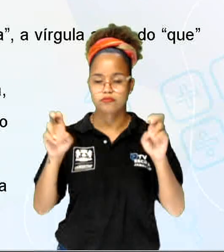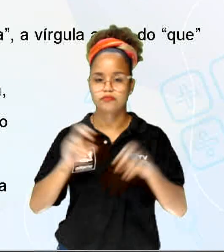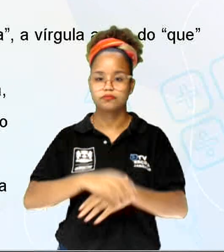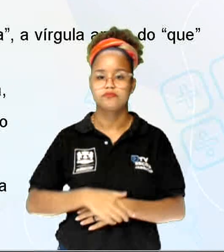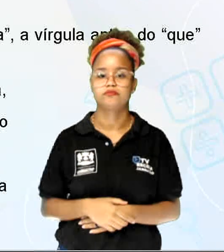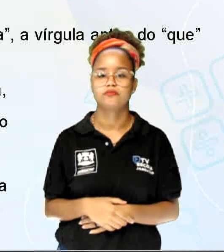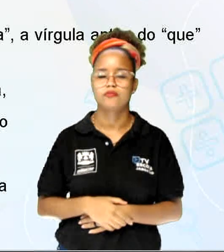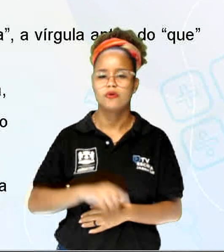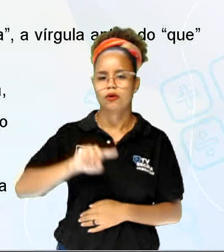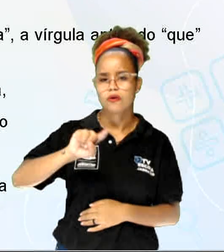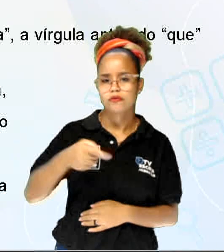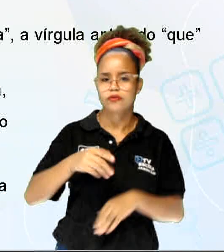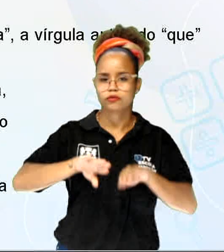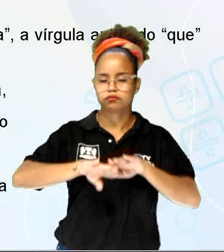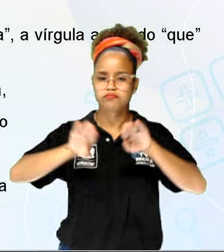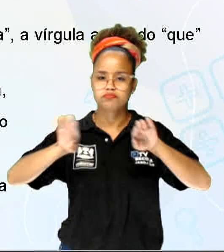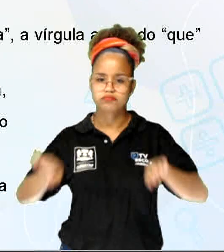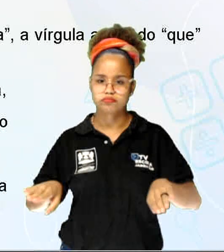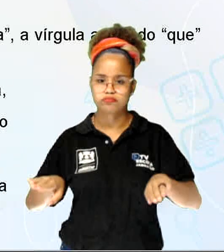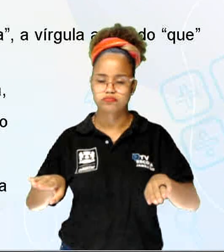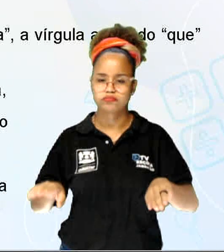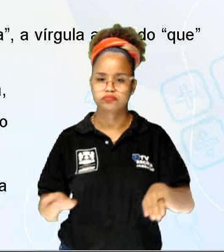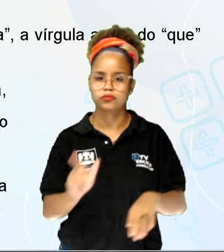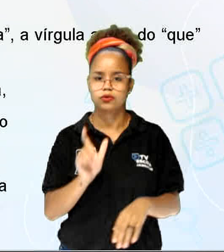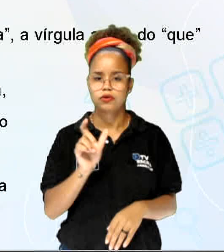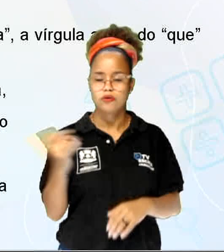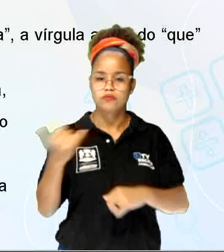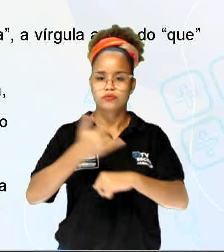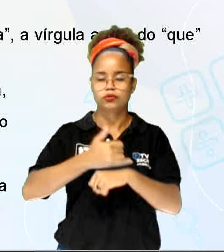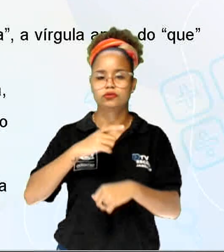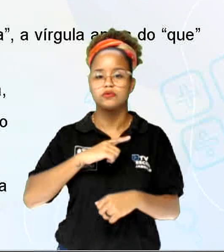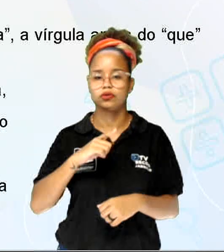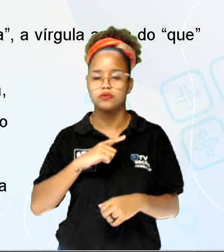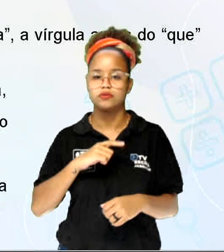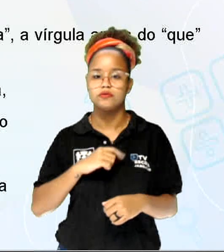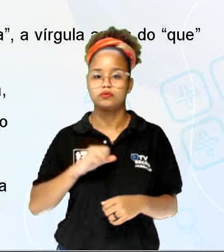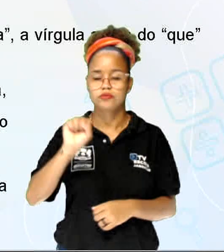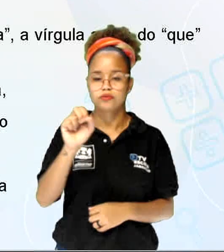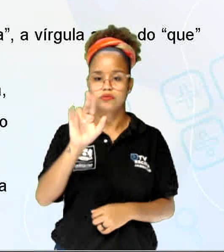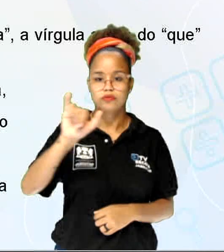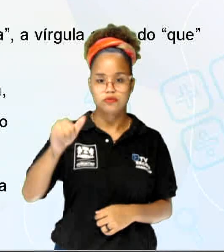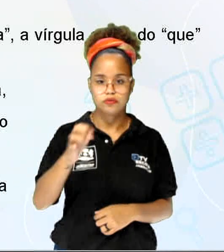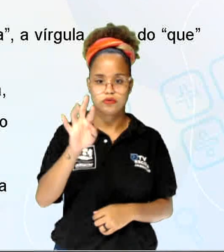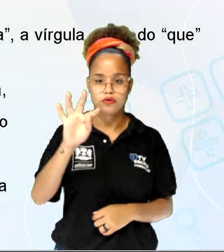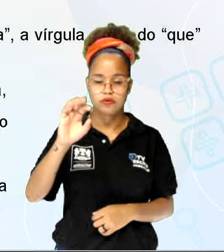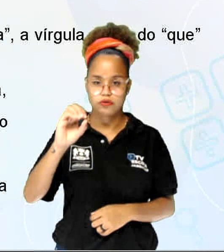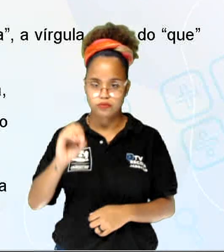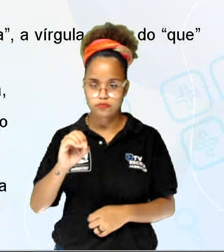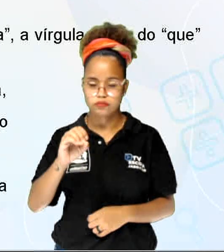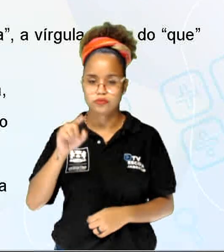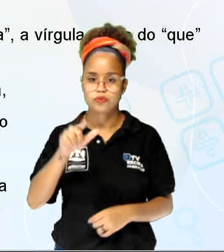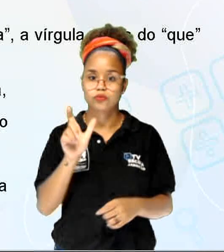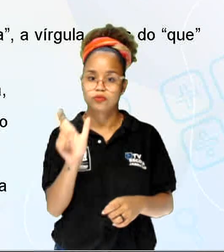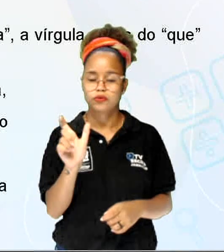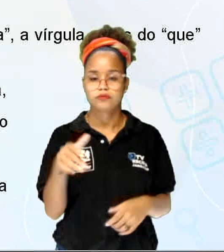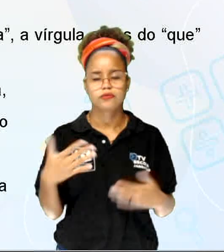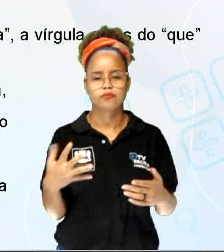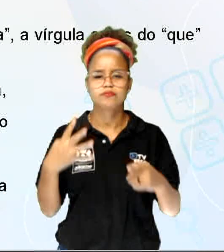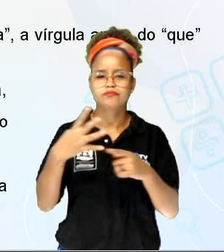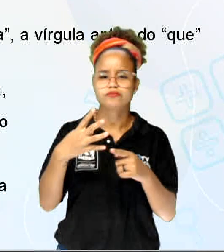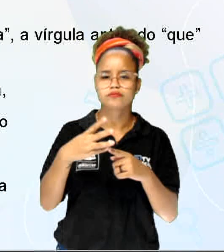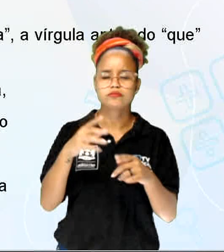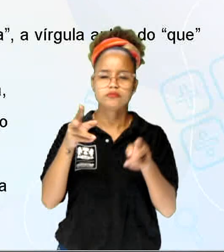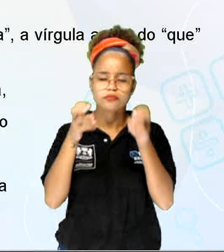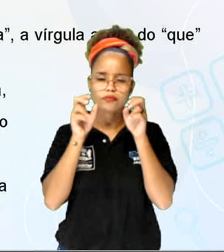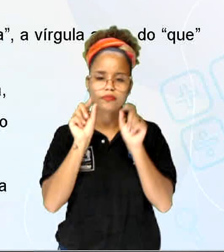As vírgulas separam os núcleos do sujeito composto desse período. Bom, neste item 4, a gente percebe